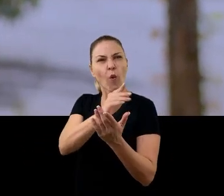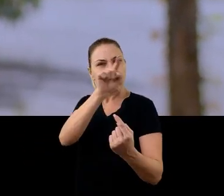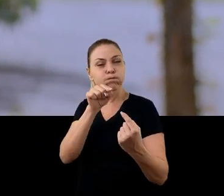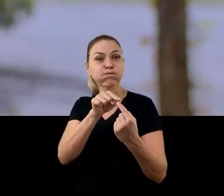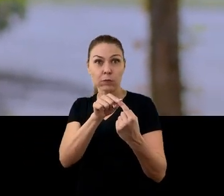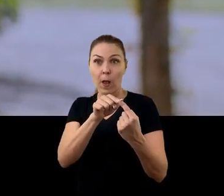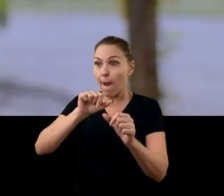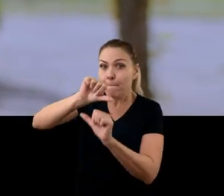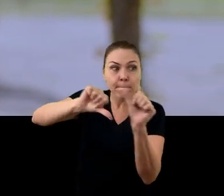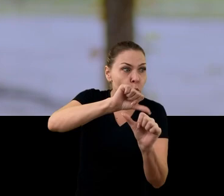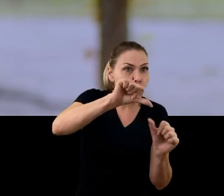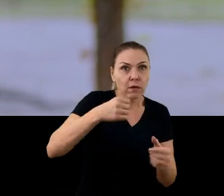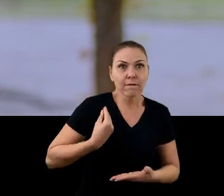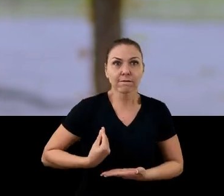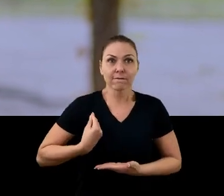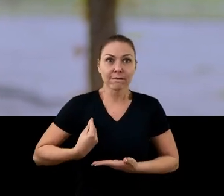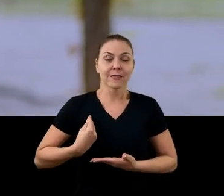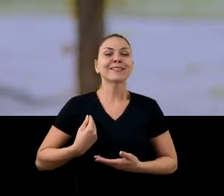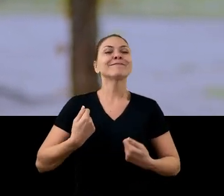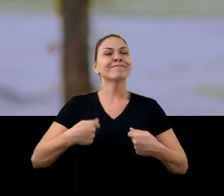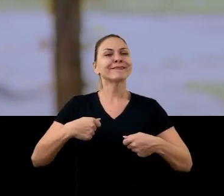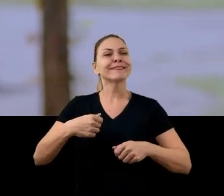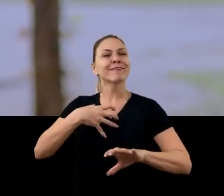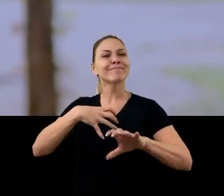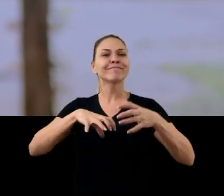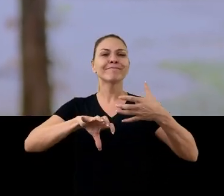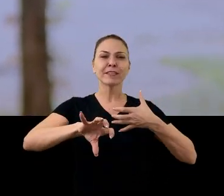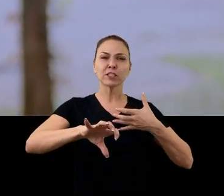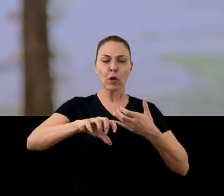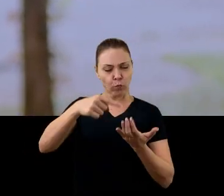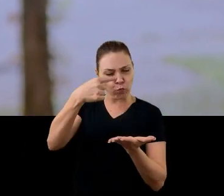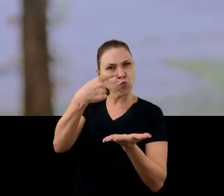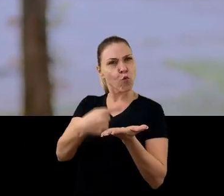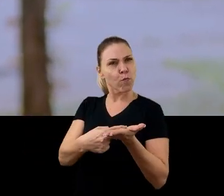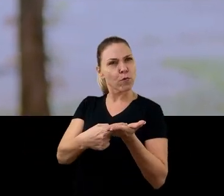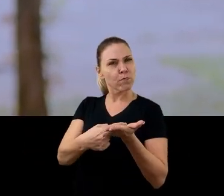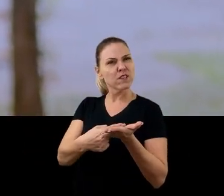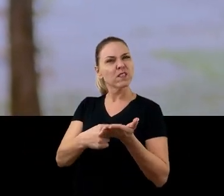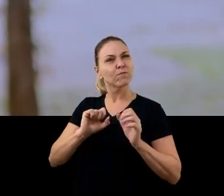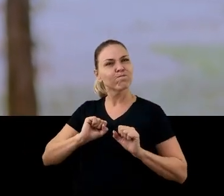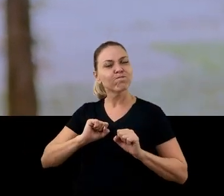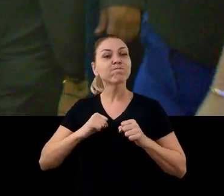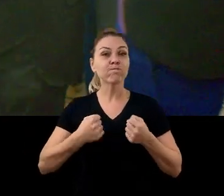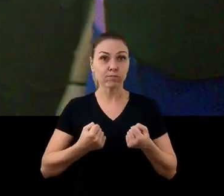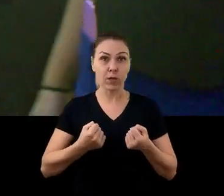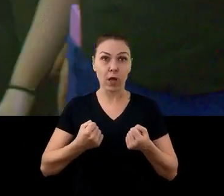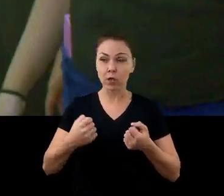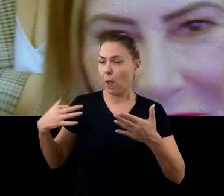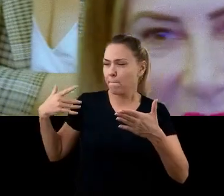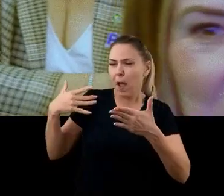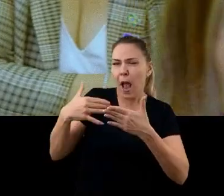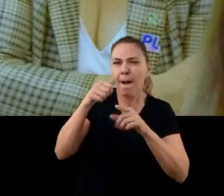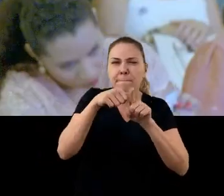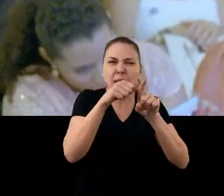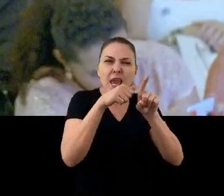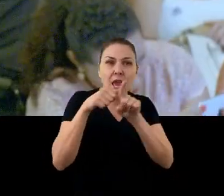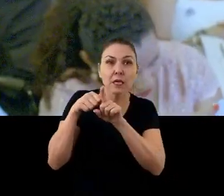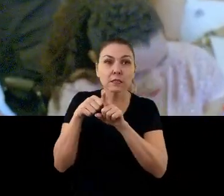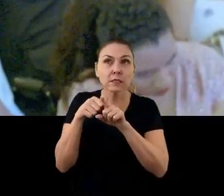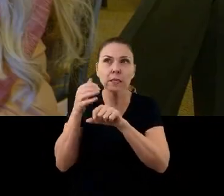determinação. Transformar vidas requer empatia, compromisso e dedicação. Nos últimos